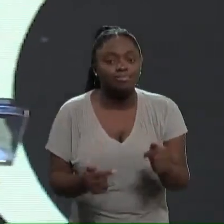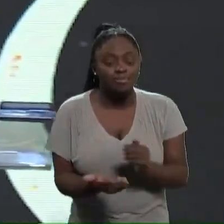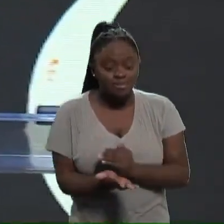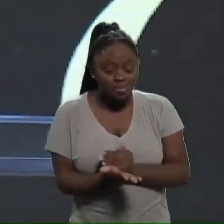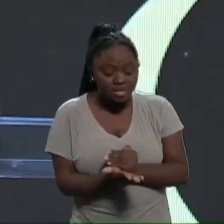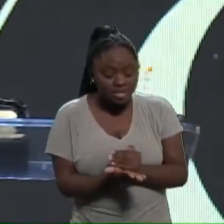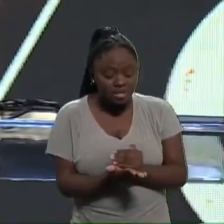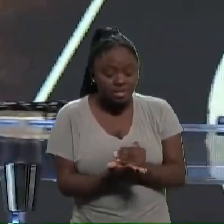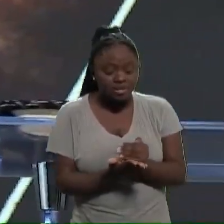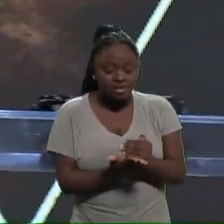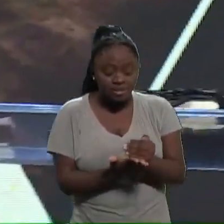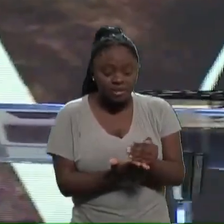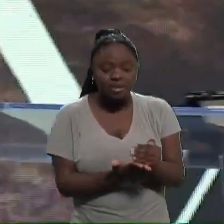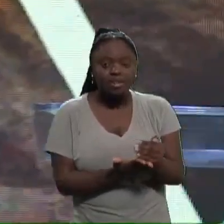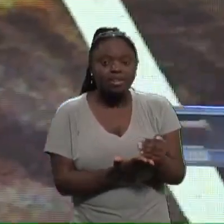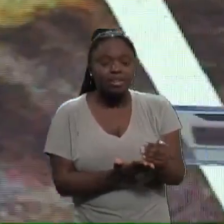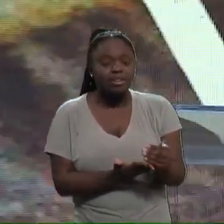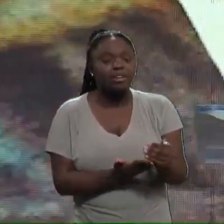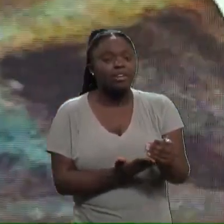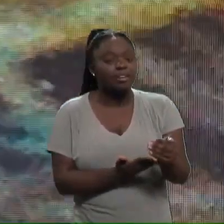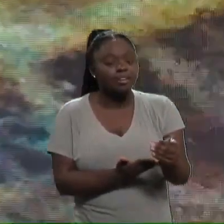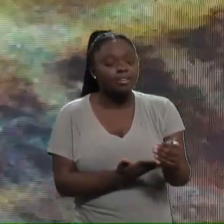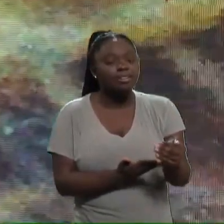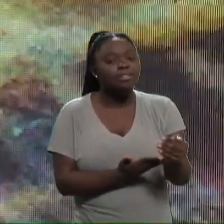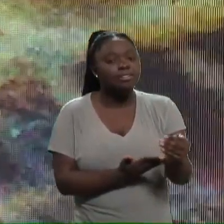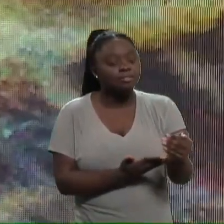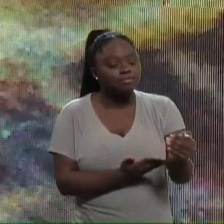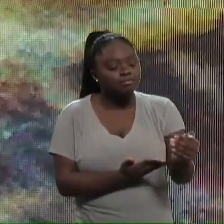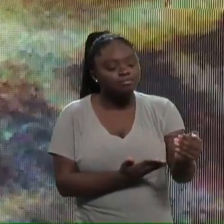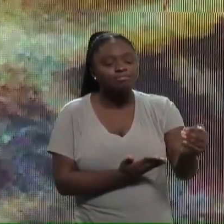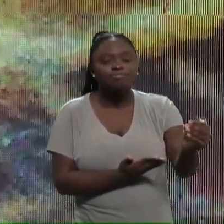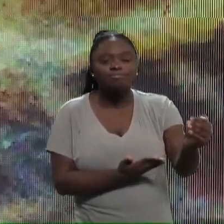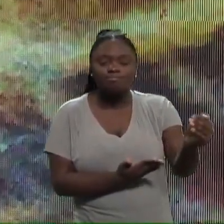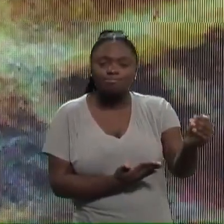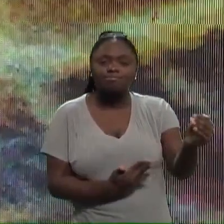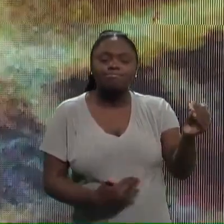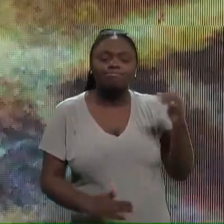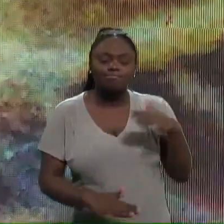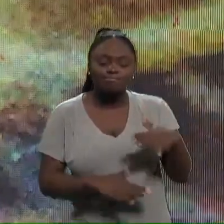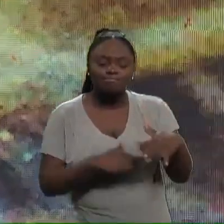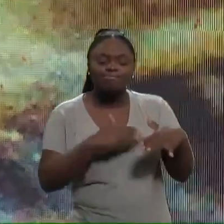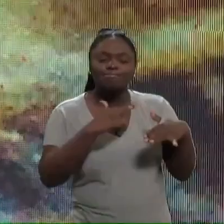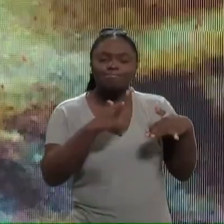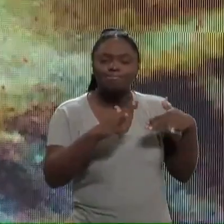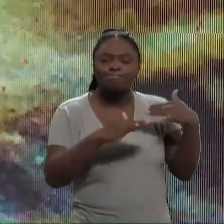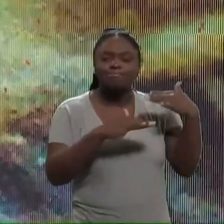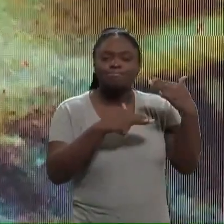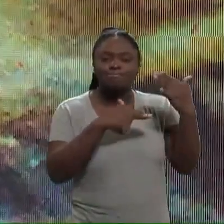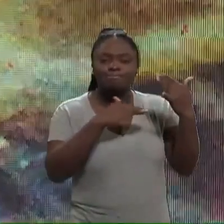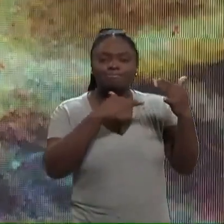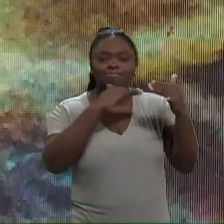está brotando, está brotando. Está brotando, está brotando, está brotando.